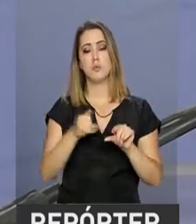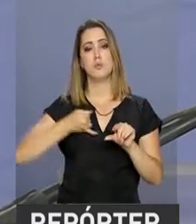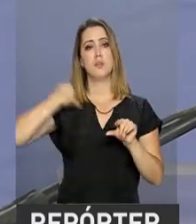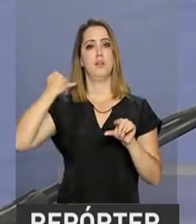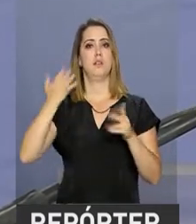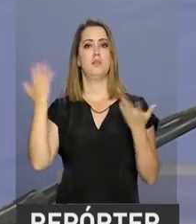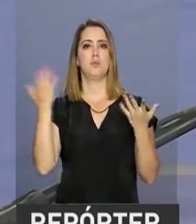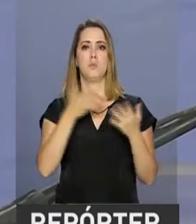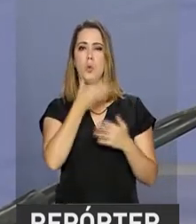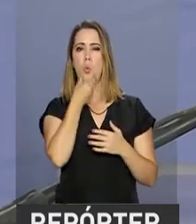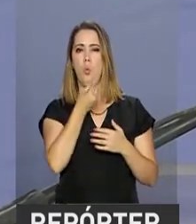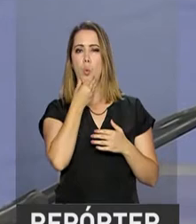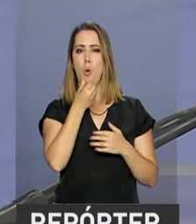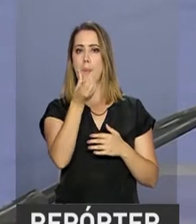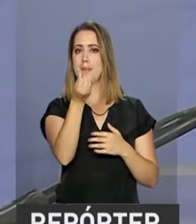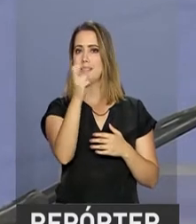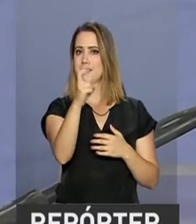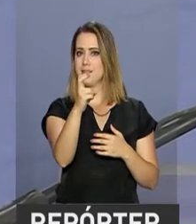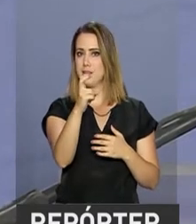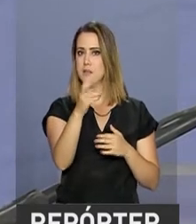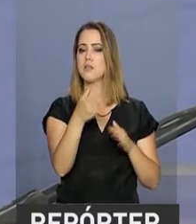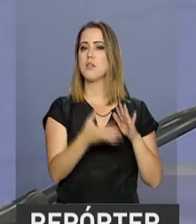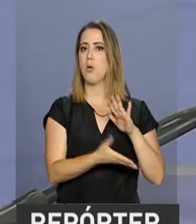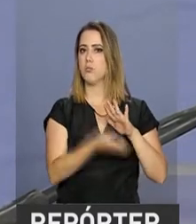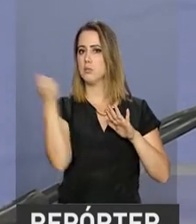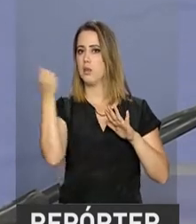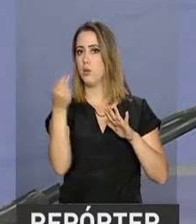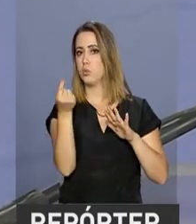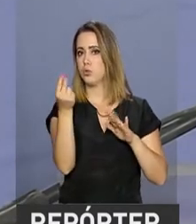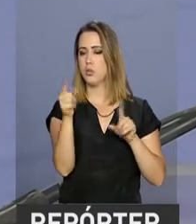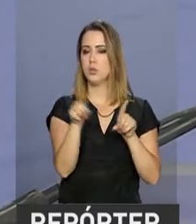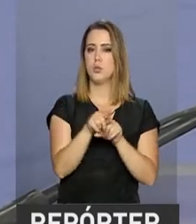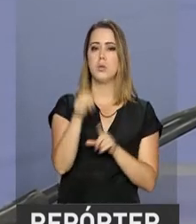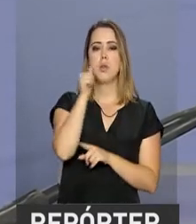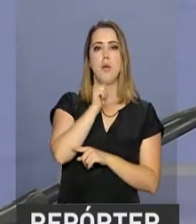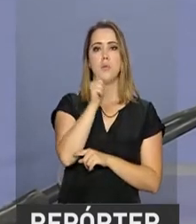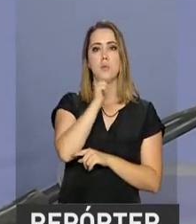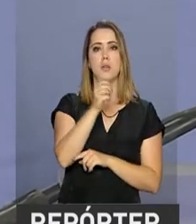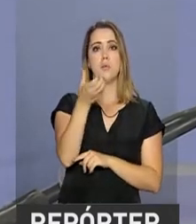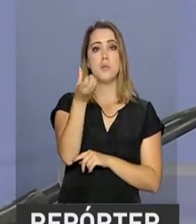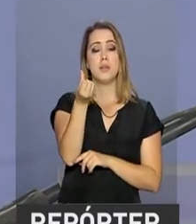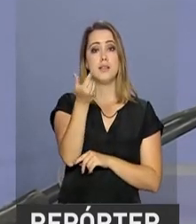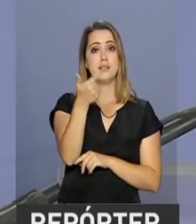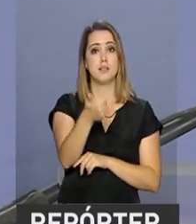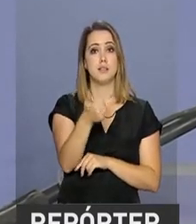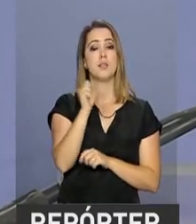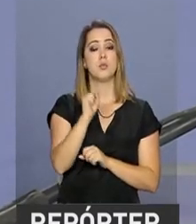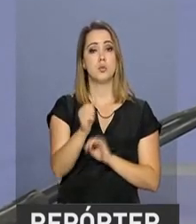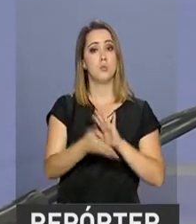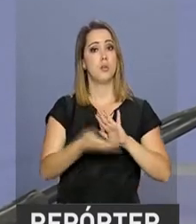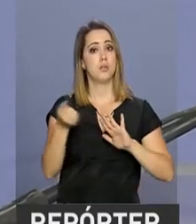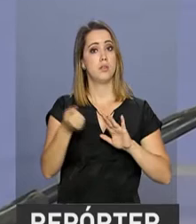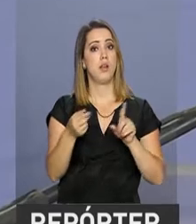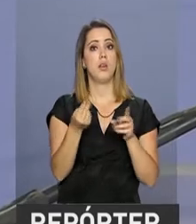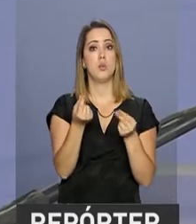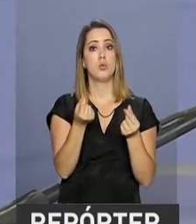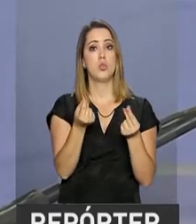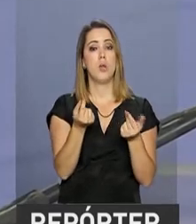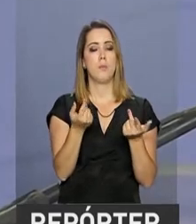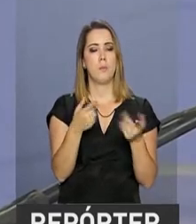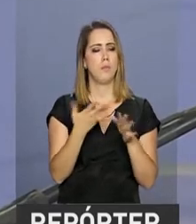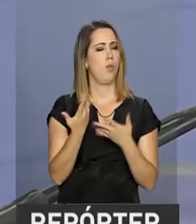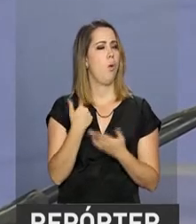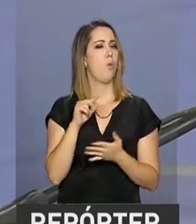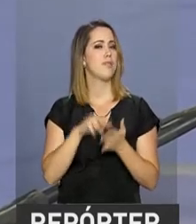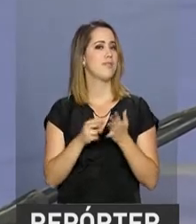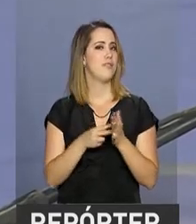o homem quando atingir 65 pode sacar ea mulher quando age 62 pode sacar acordo sabe quanto virá